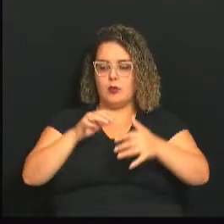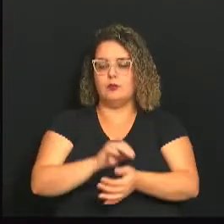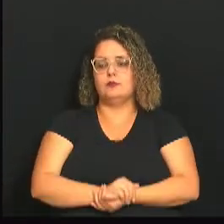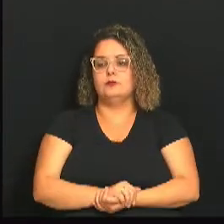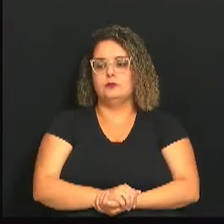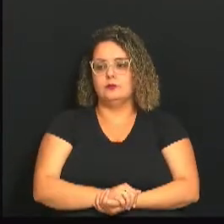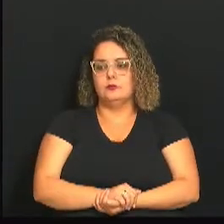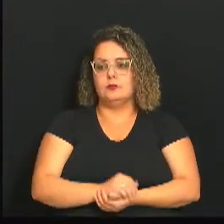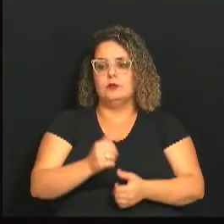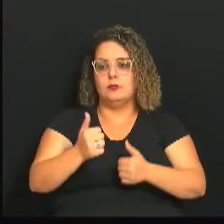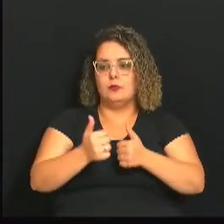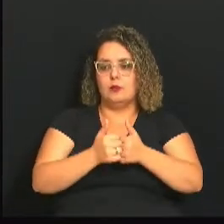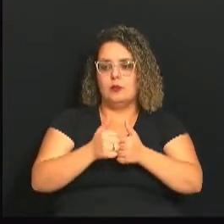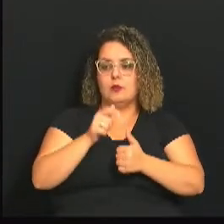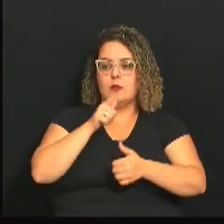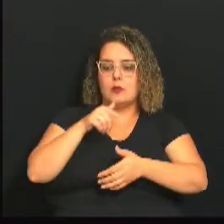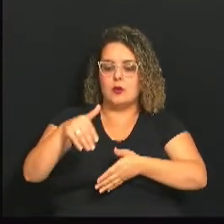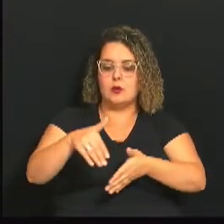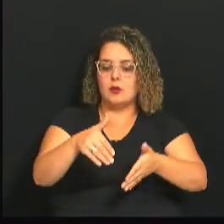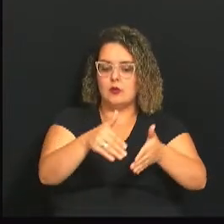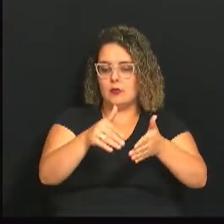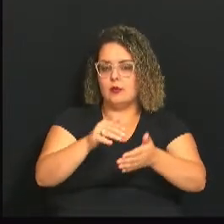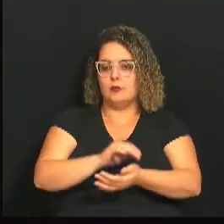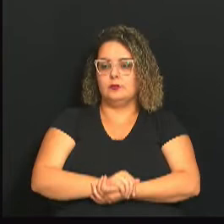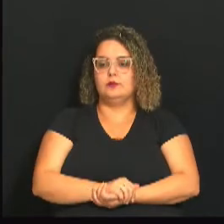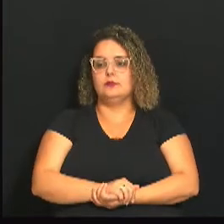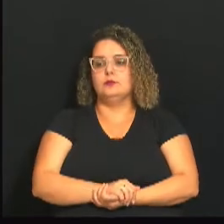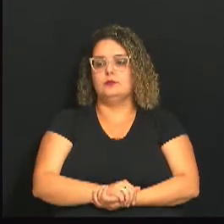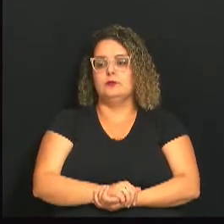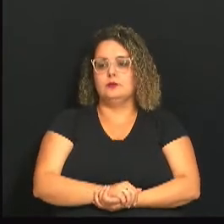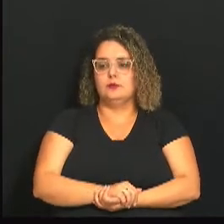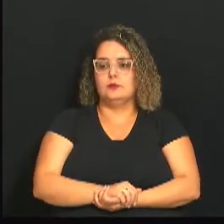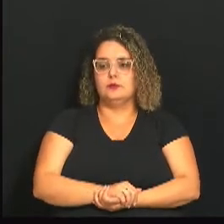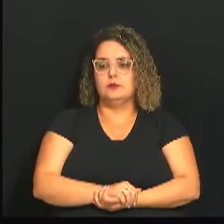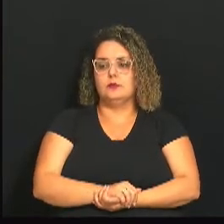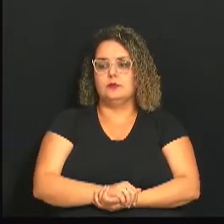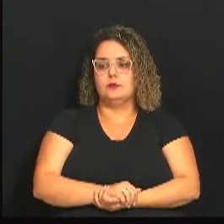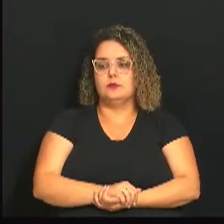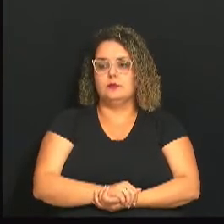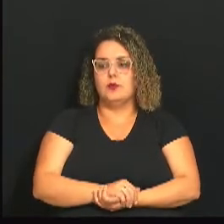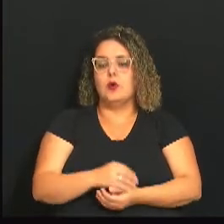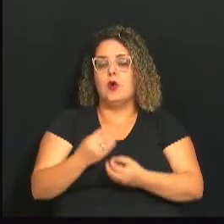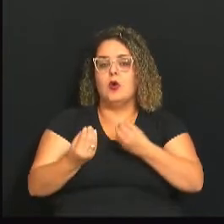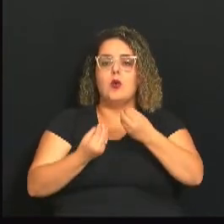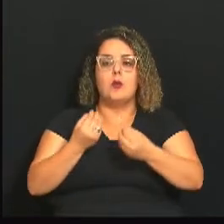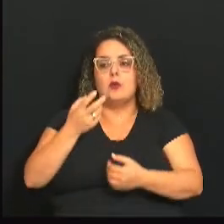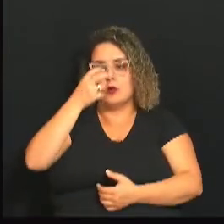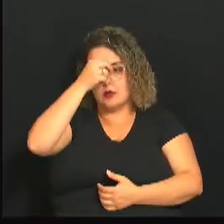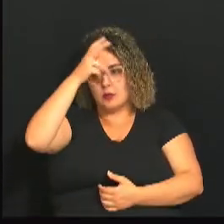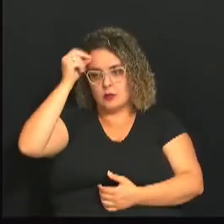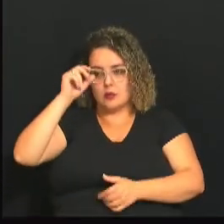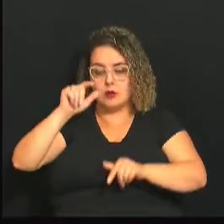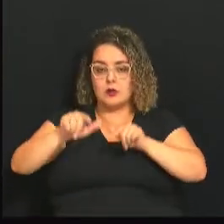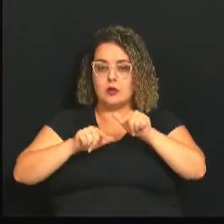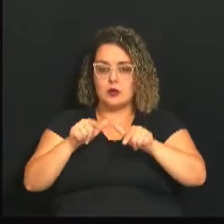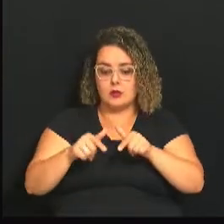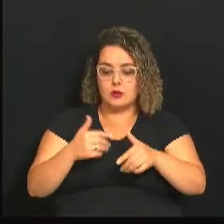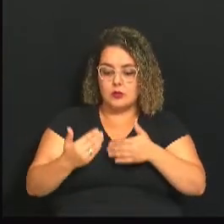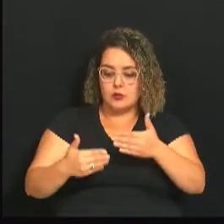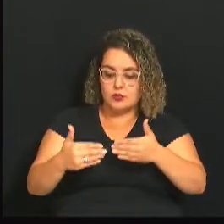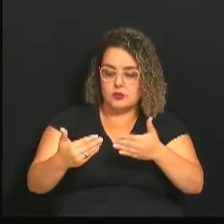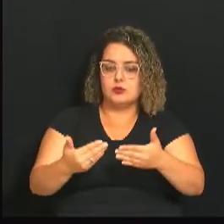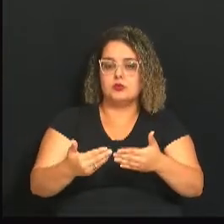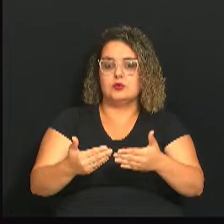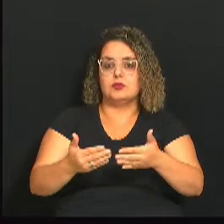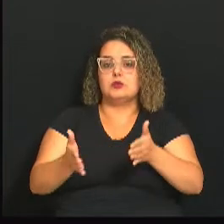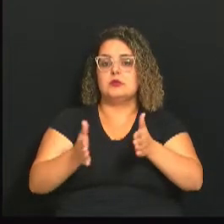do Pissarro. Então, para o Marcelo, como é que a prefeitura poderia trabalhar esse processo de que,